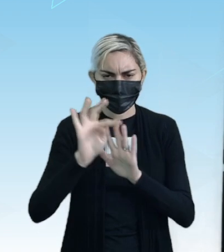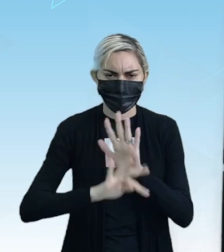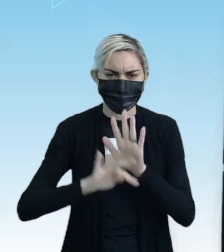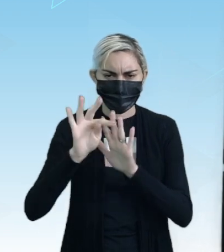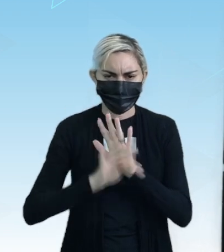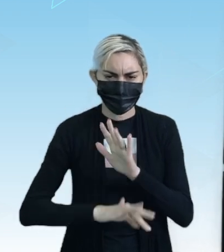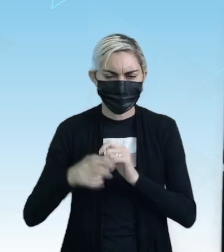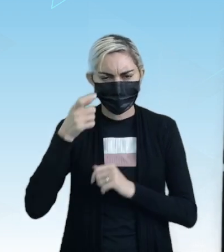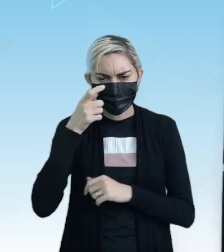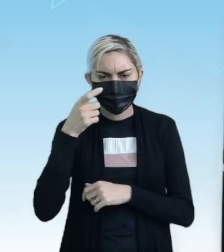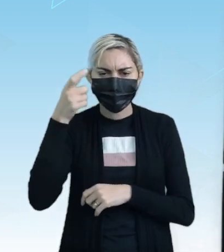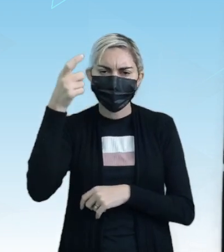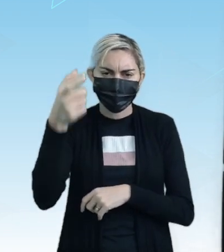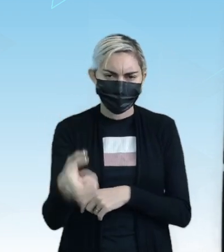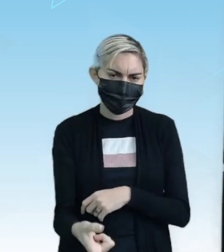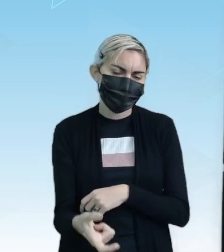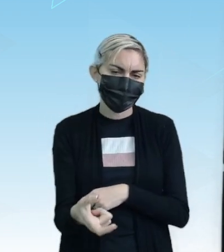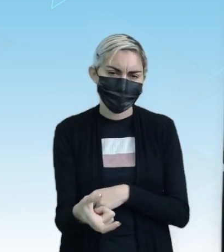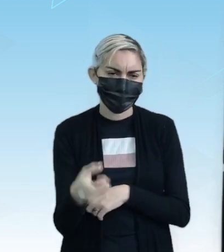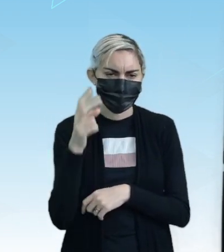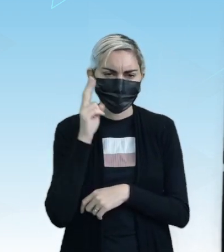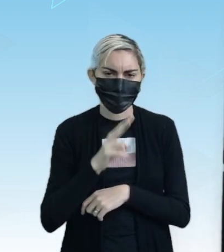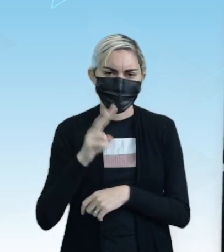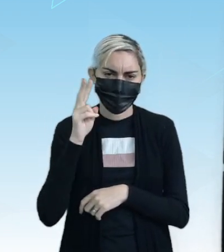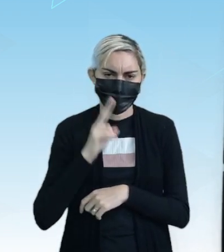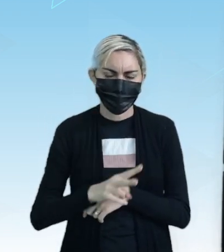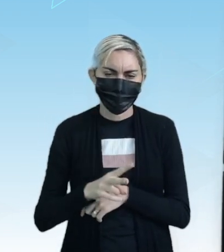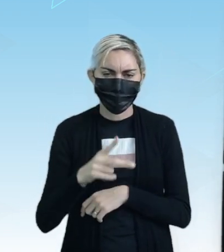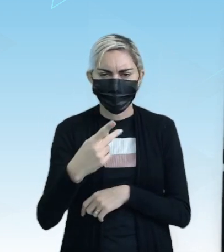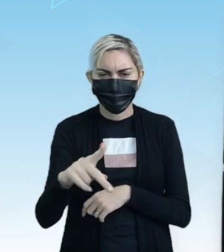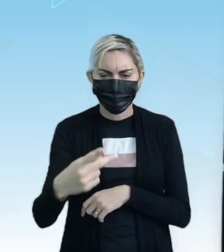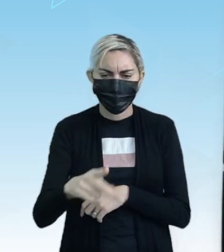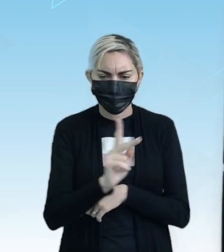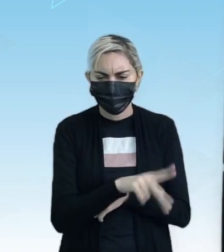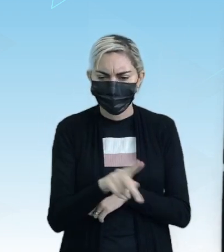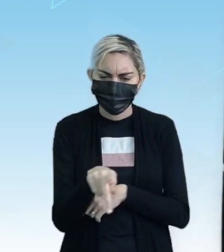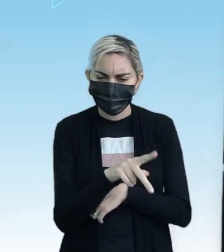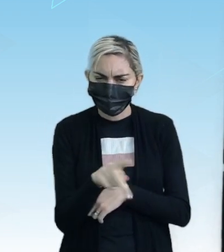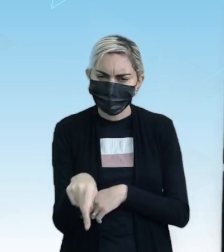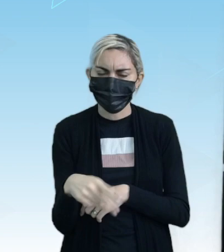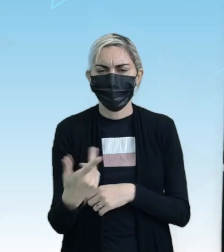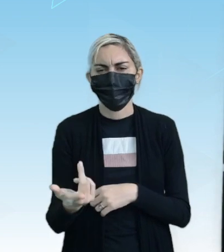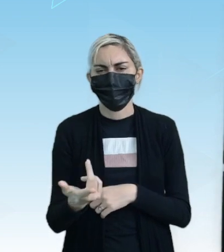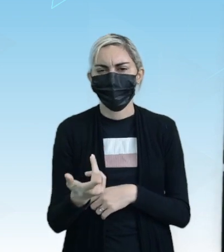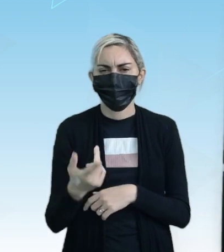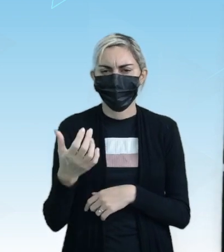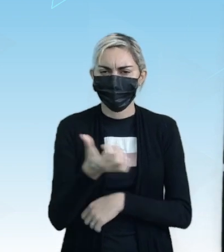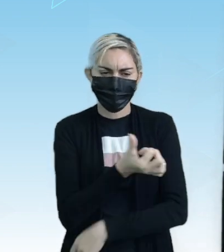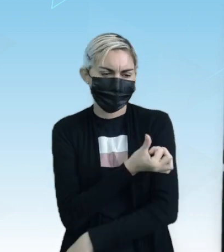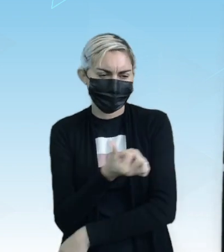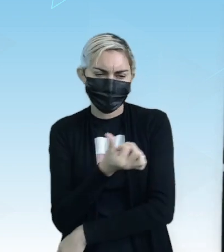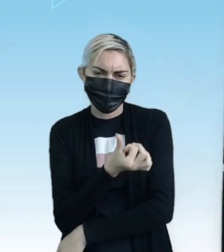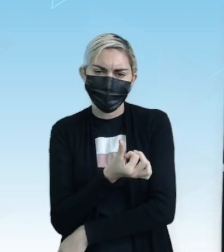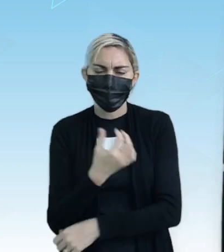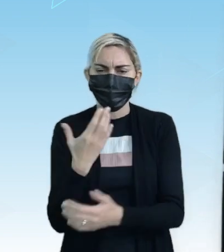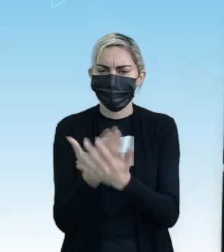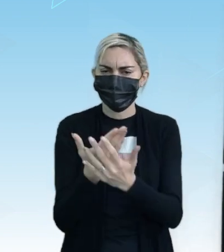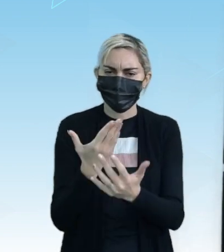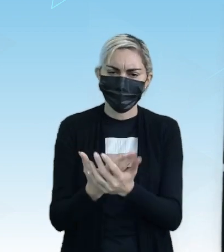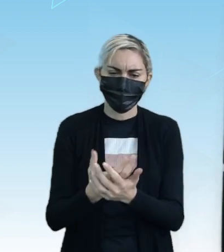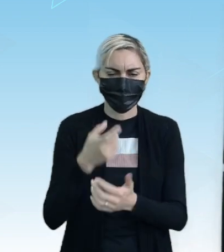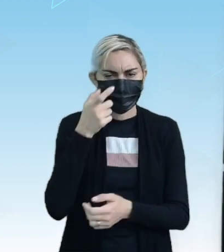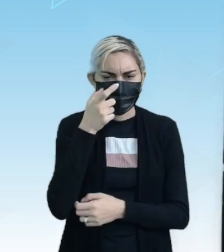a intencionalidade. Lembrem-se, com o seu professor, certo, do sexto ano, para estudar o quê?